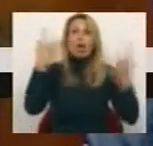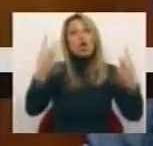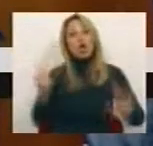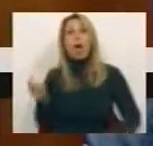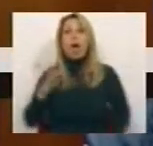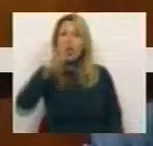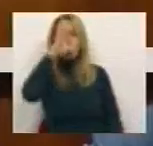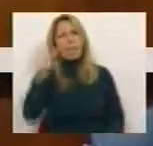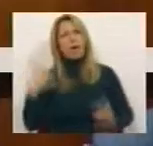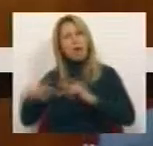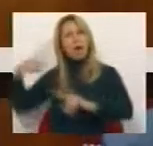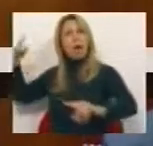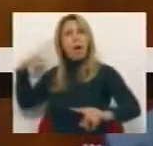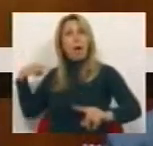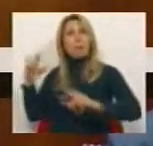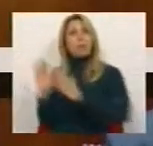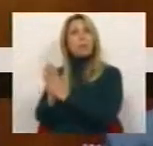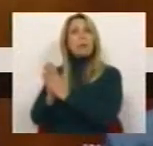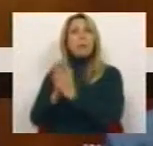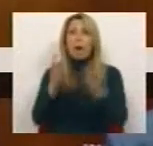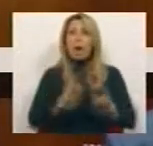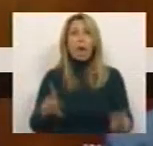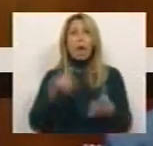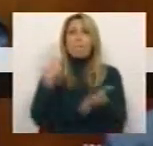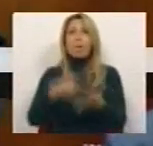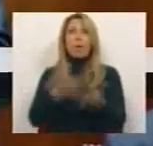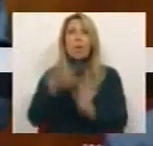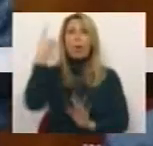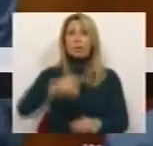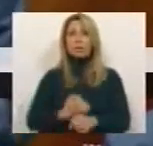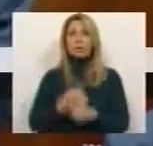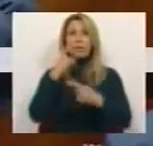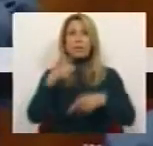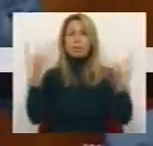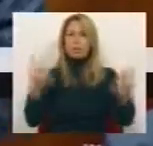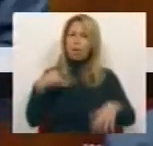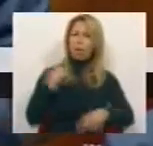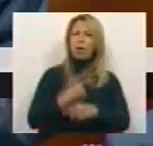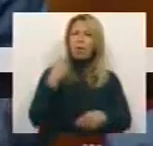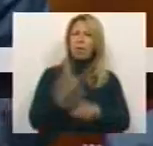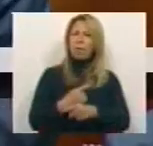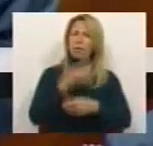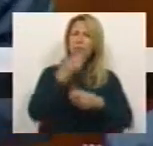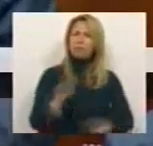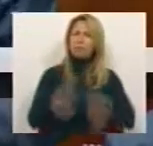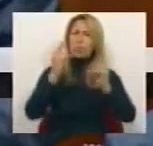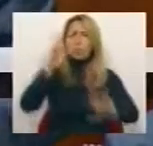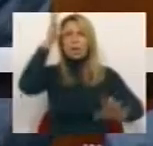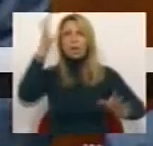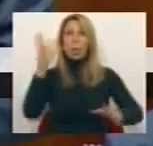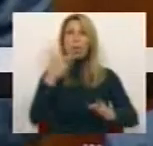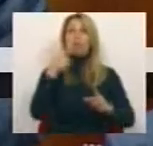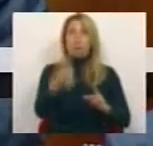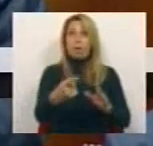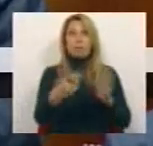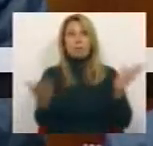pagou as obrigações de serviço público. E, de facto, é mesmo uma afronta intelectual quando Vossa Excelência diz que o modelo que foi